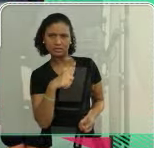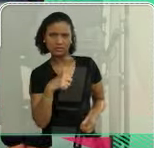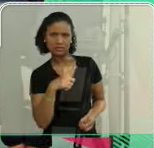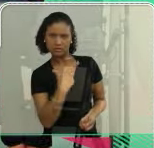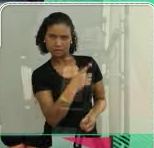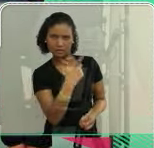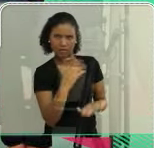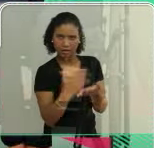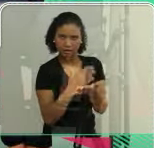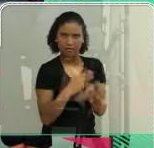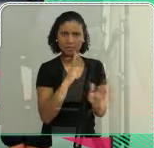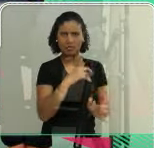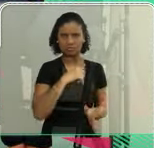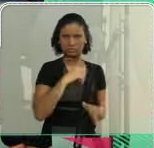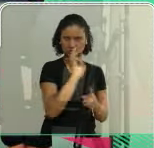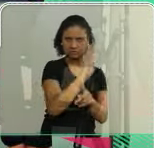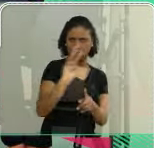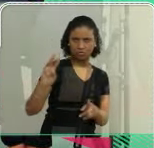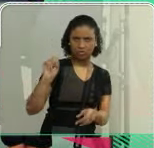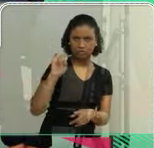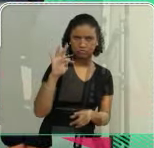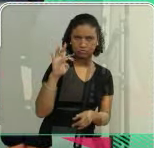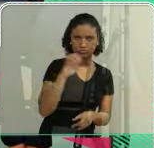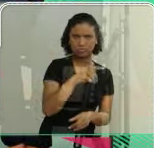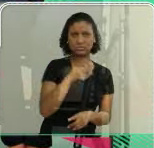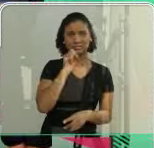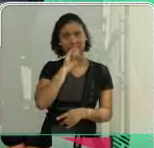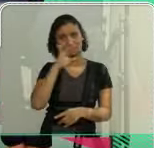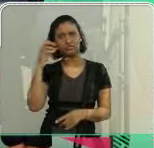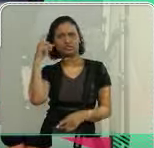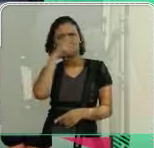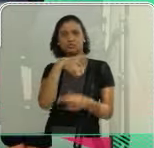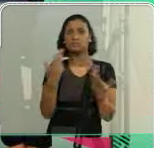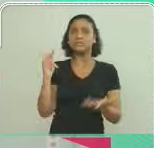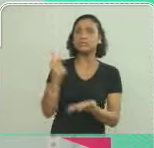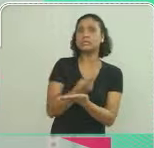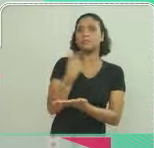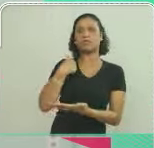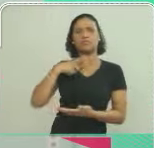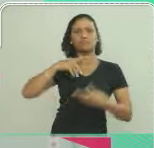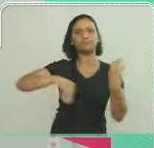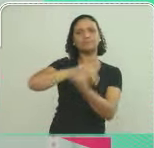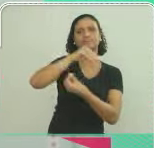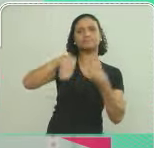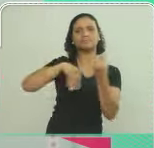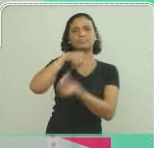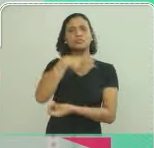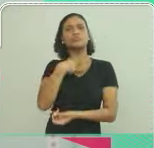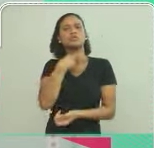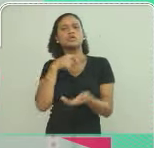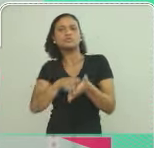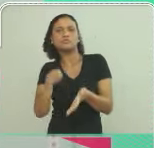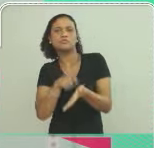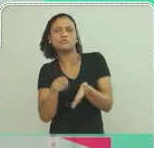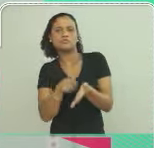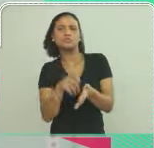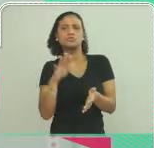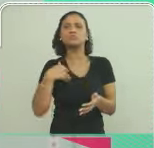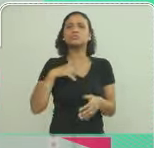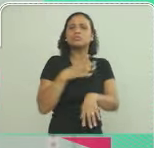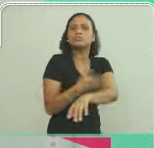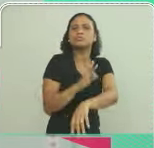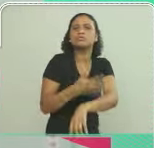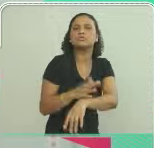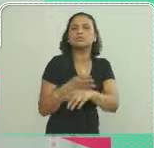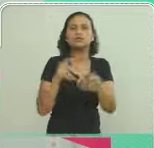super difícil, né? E aí, de repente, eu me vi envolvida com a história e com a cobrança e a vontade de escrever.